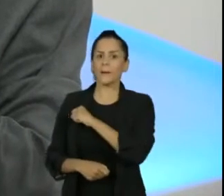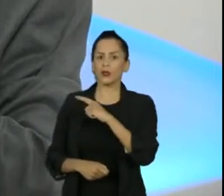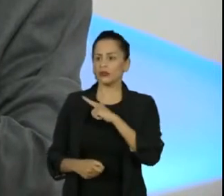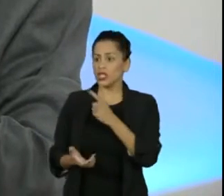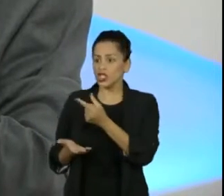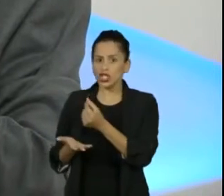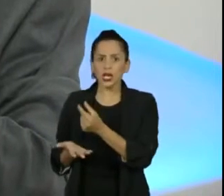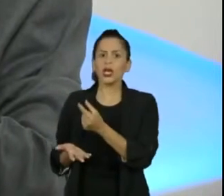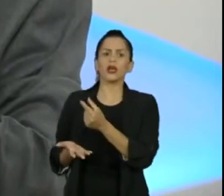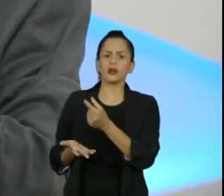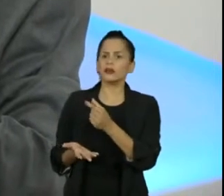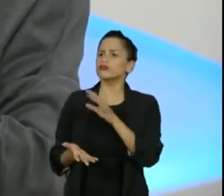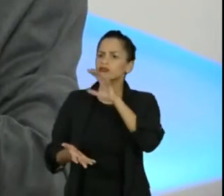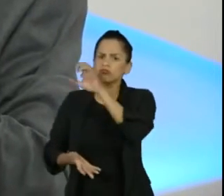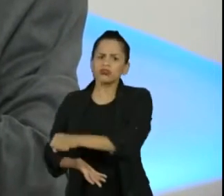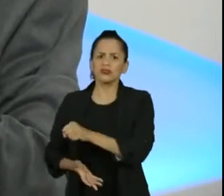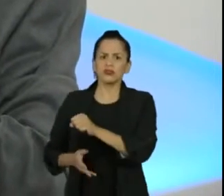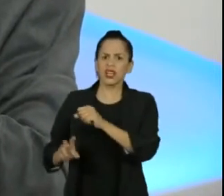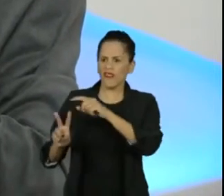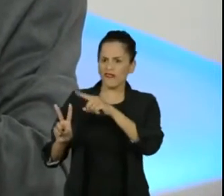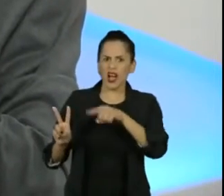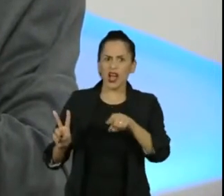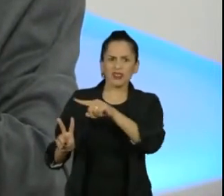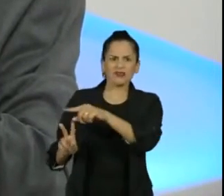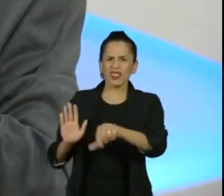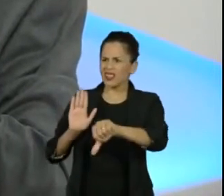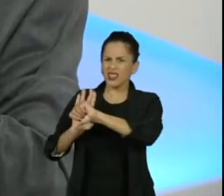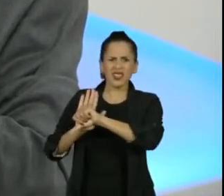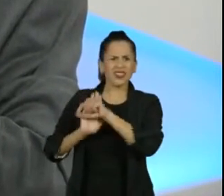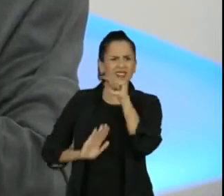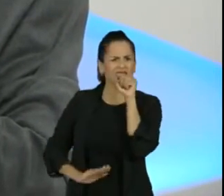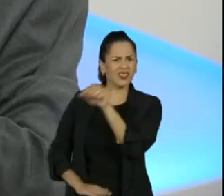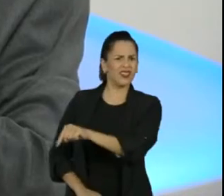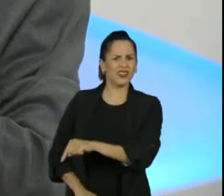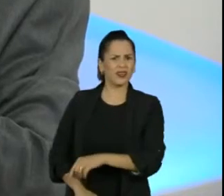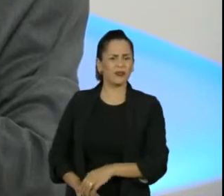rápido da Vale, que fez aquele crime, né,